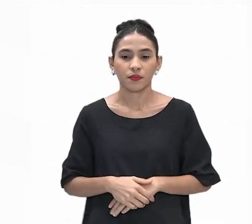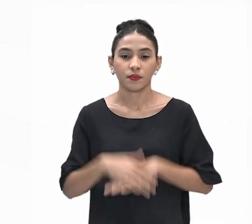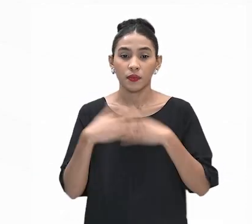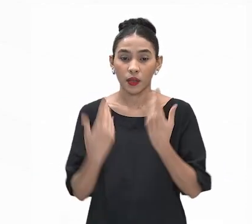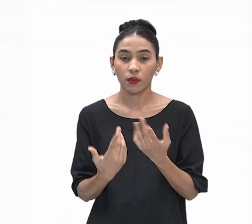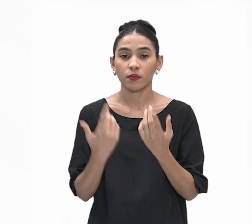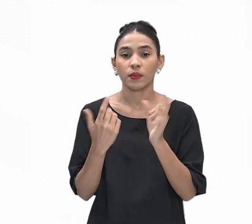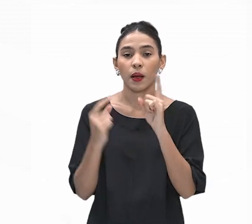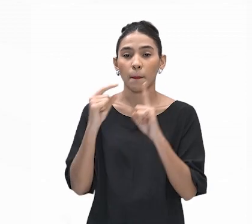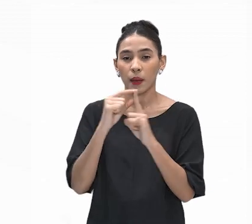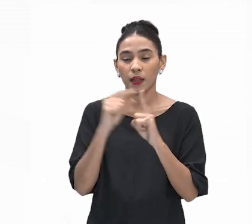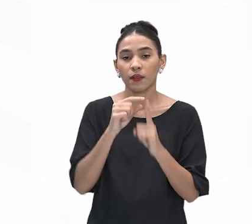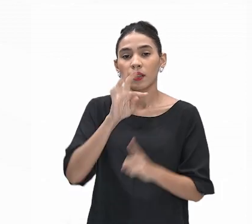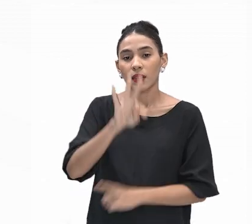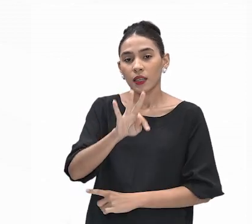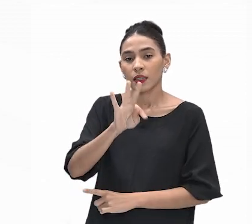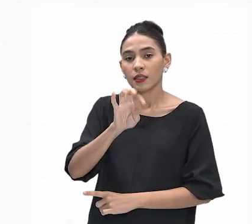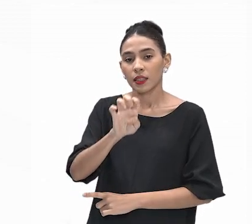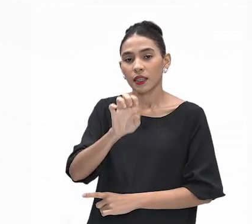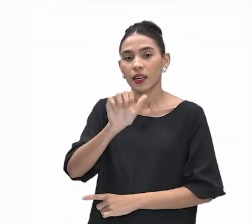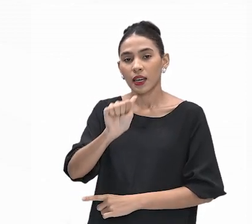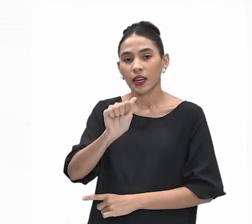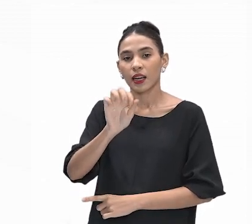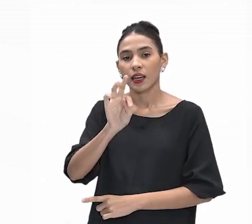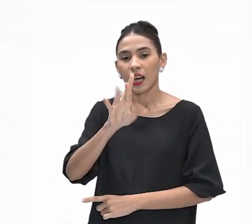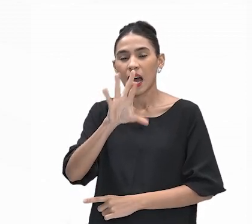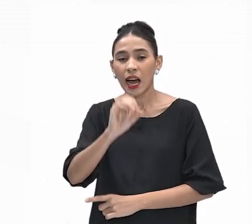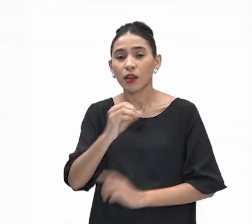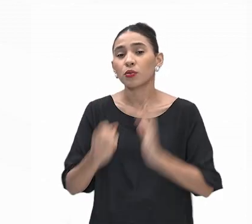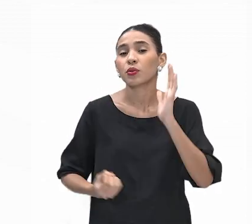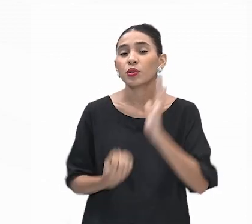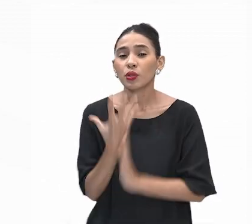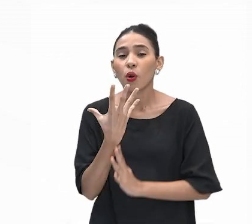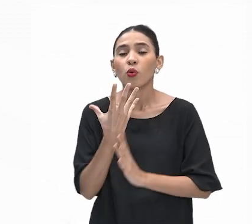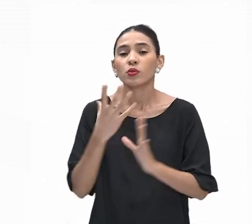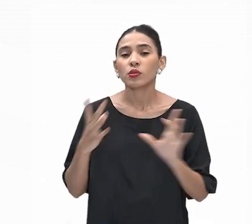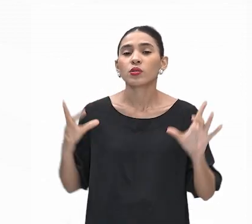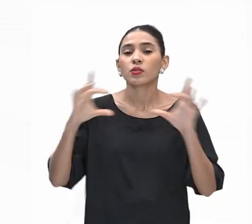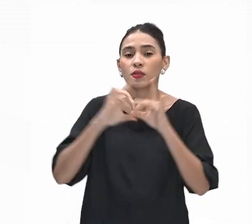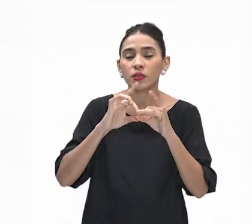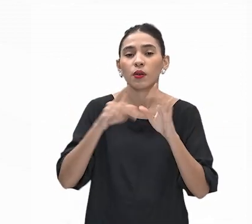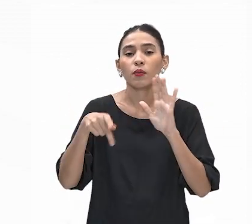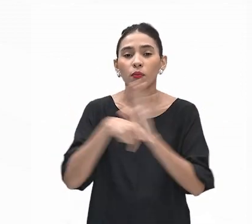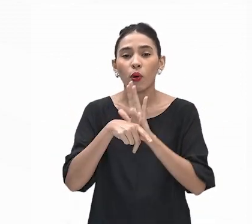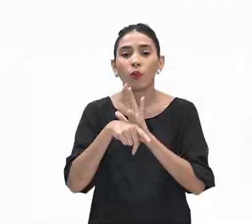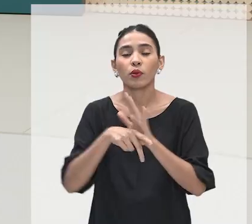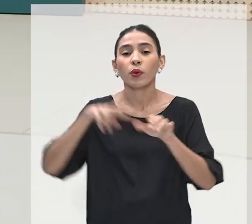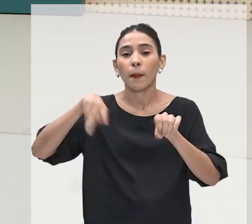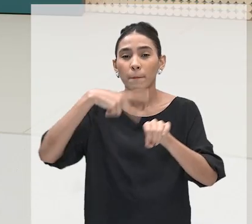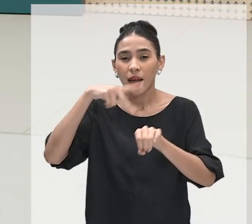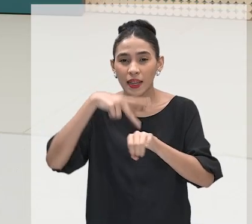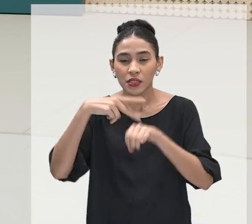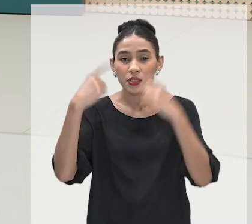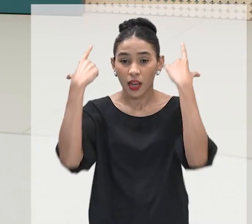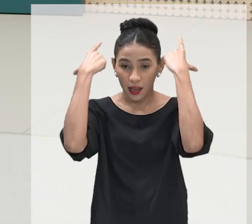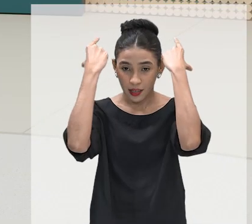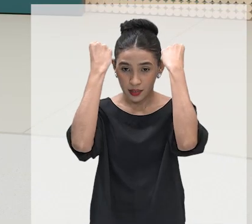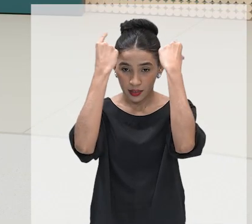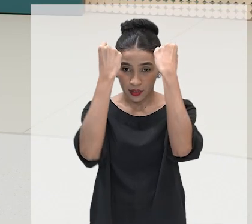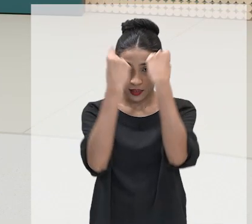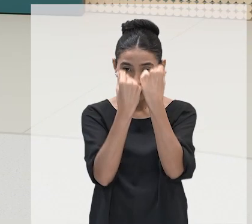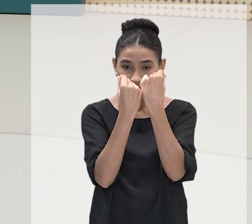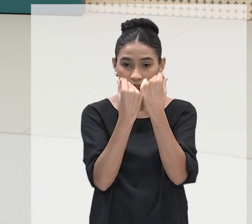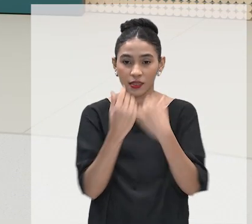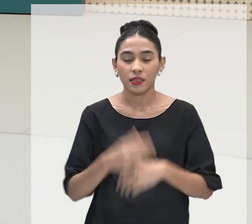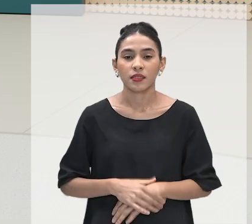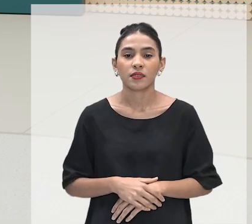nós temos a origem dela aonde? Lá na Grécia. E aonde surgiu? Nós vamos